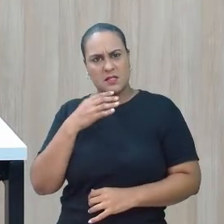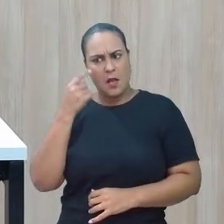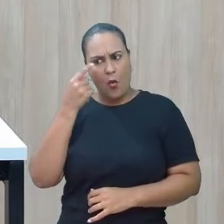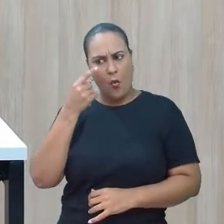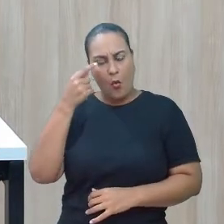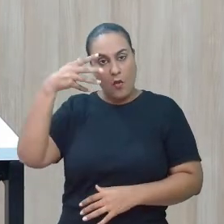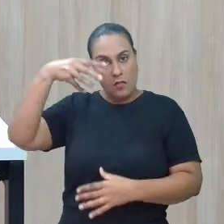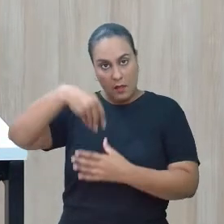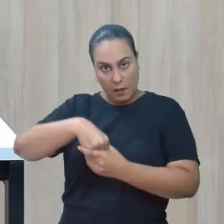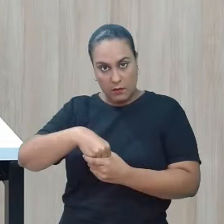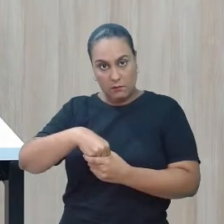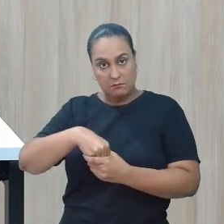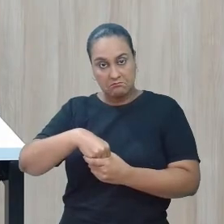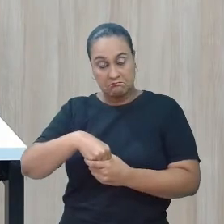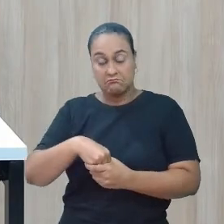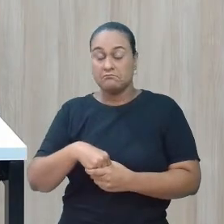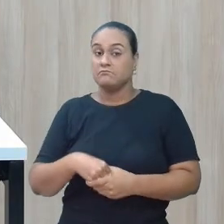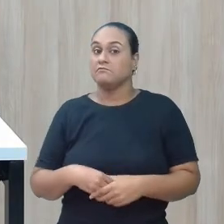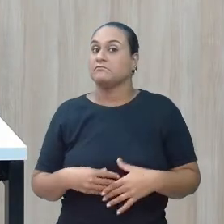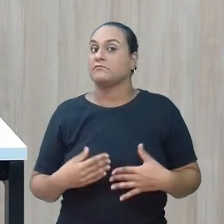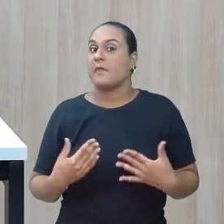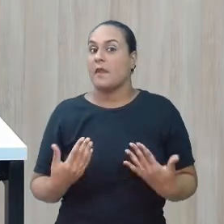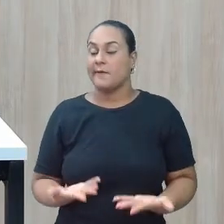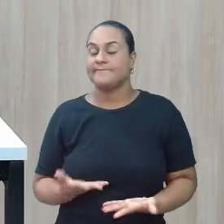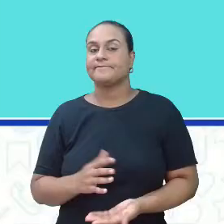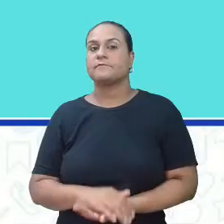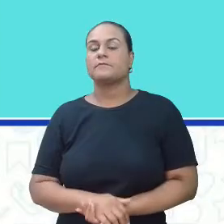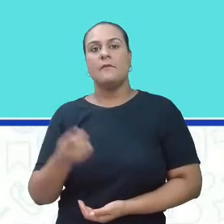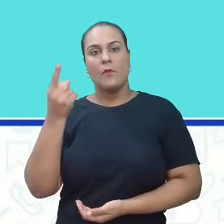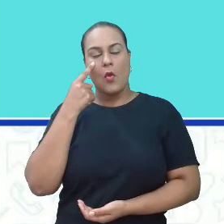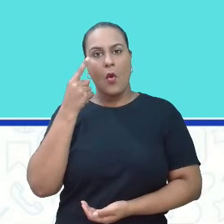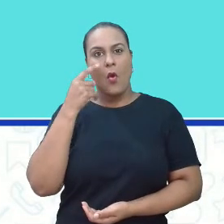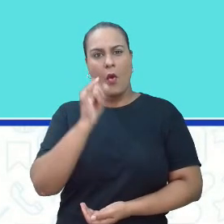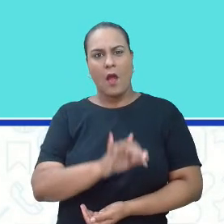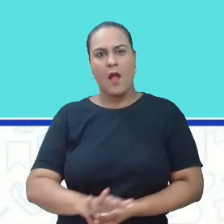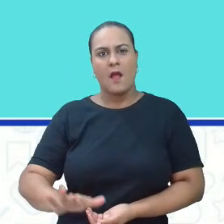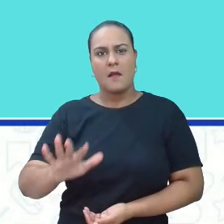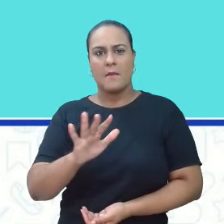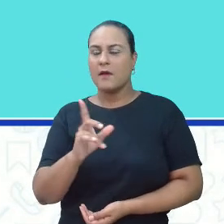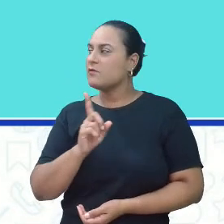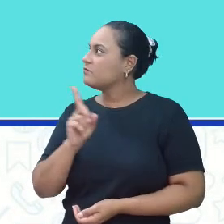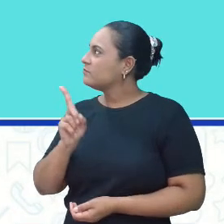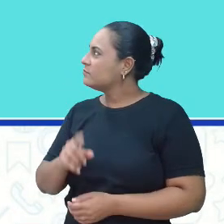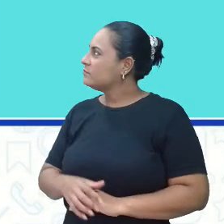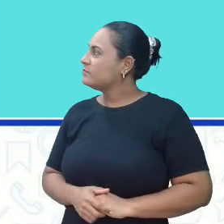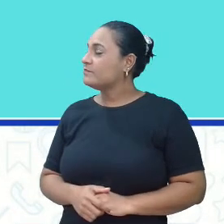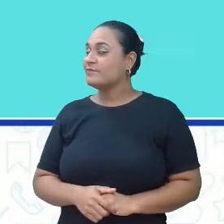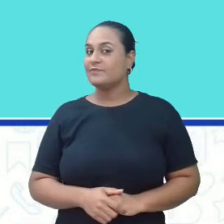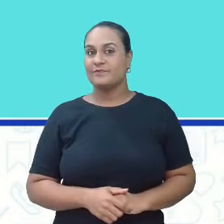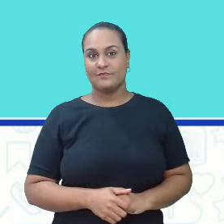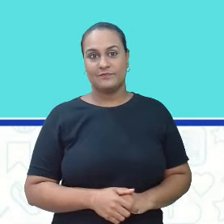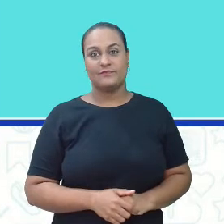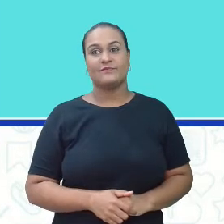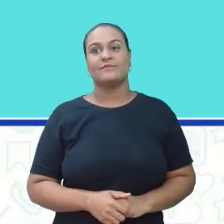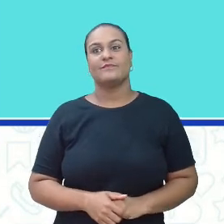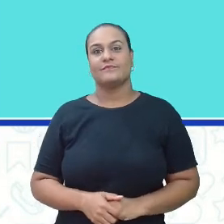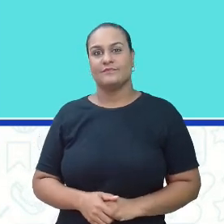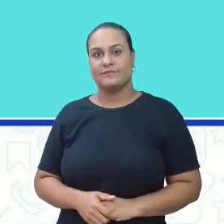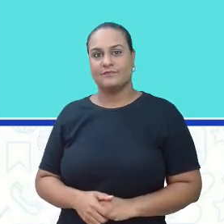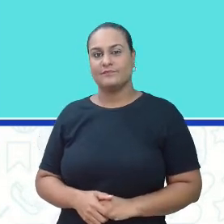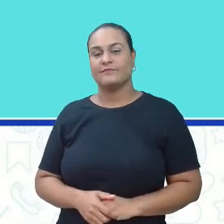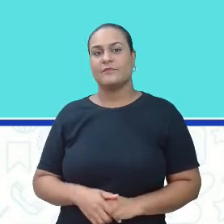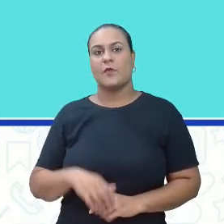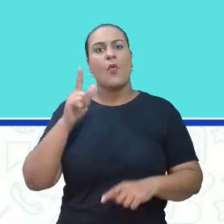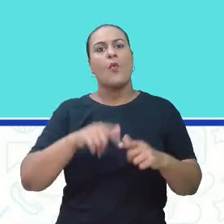até mesmo essa curiosidade? Acompanhe comigo na imagem essa curiosidade. Vejam, o objeto é